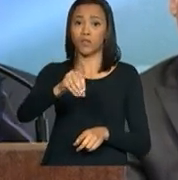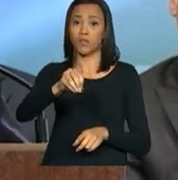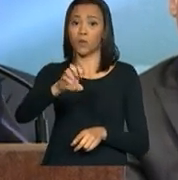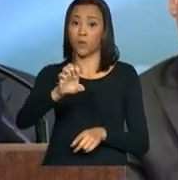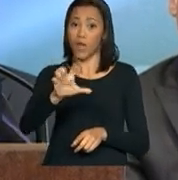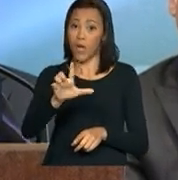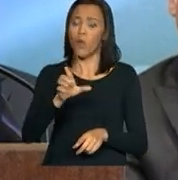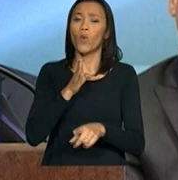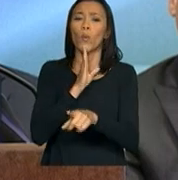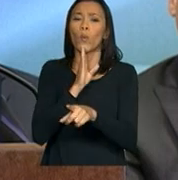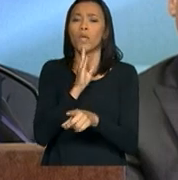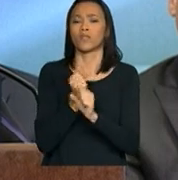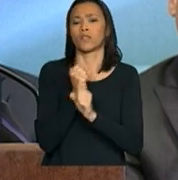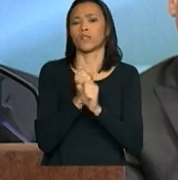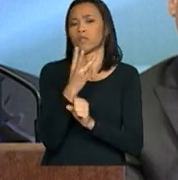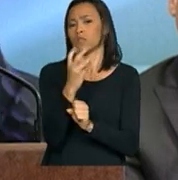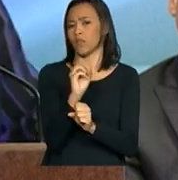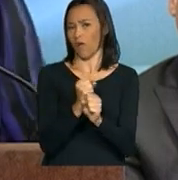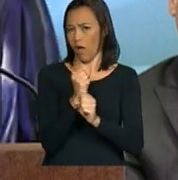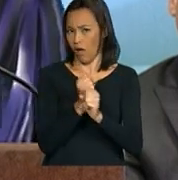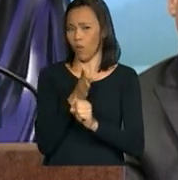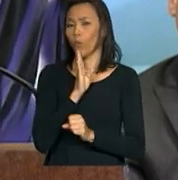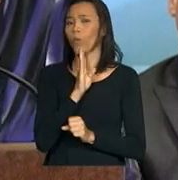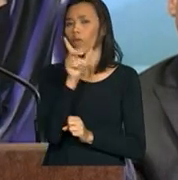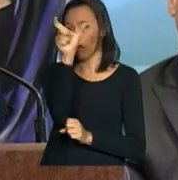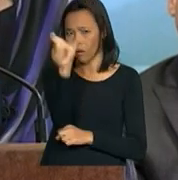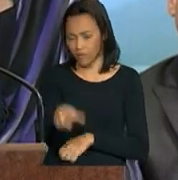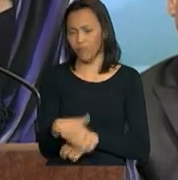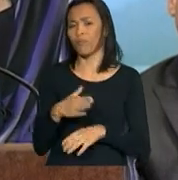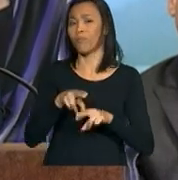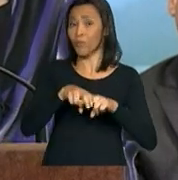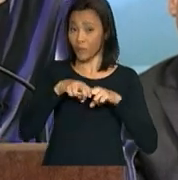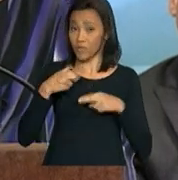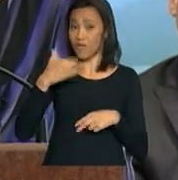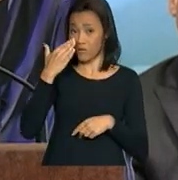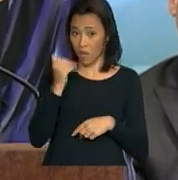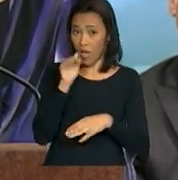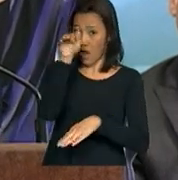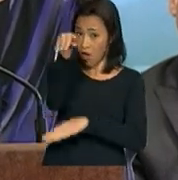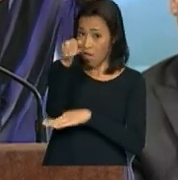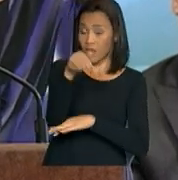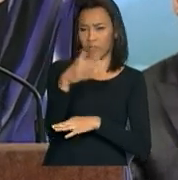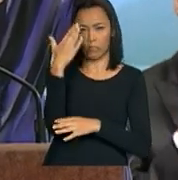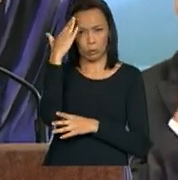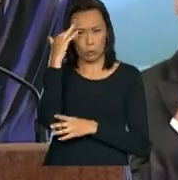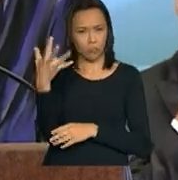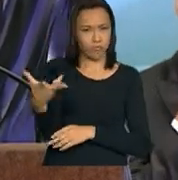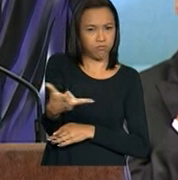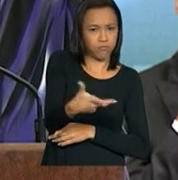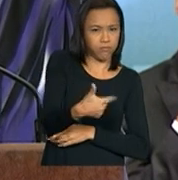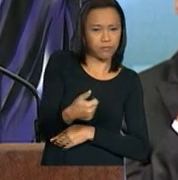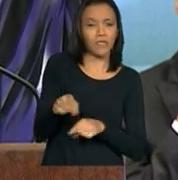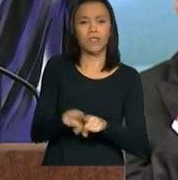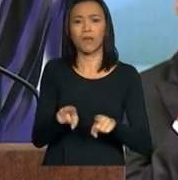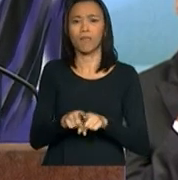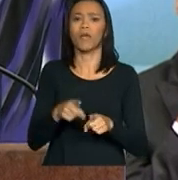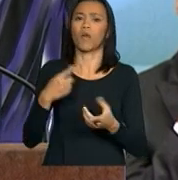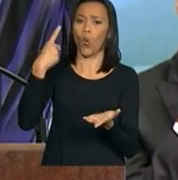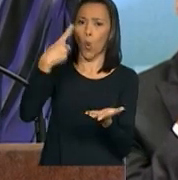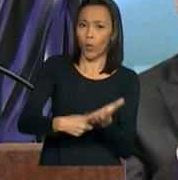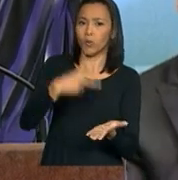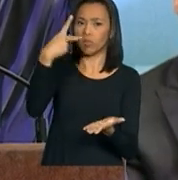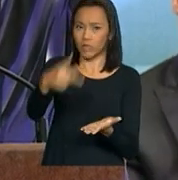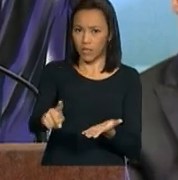anos e por isso eu sei da capacidade da qualidade política e do efetivo comprometimento do